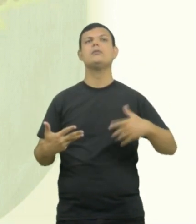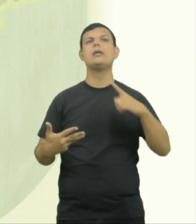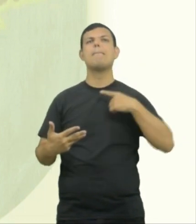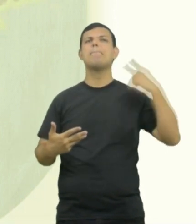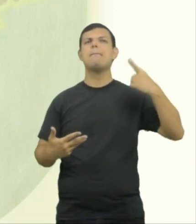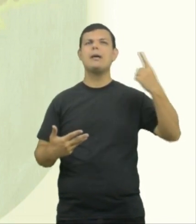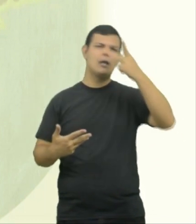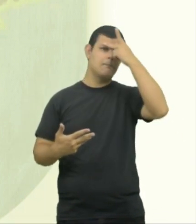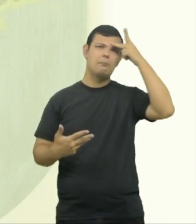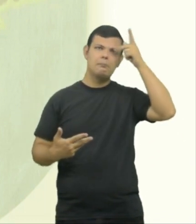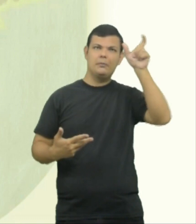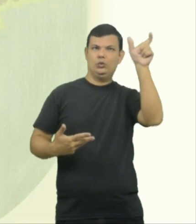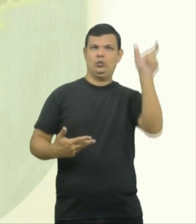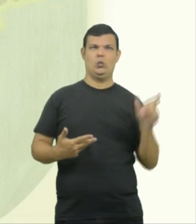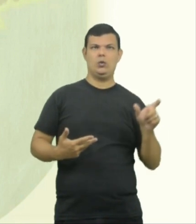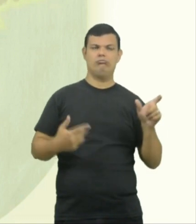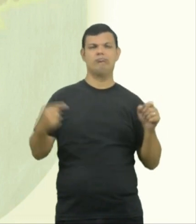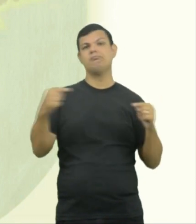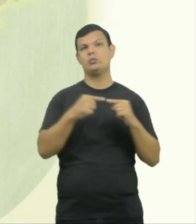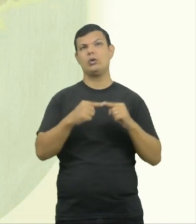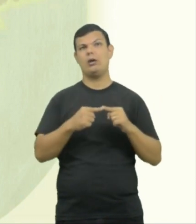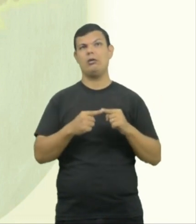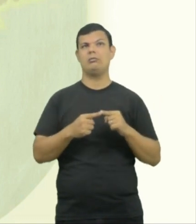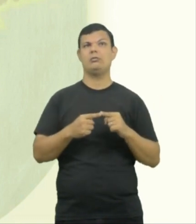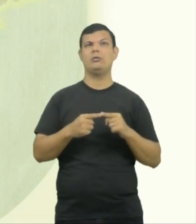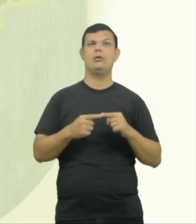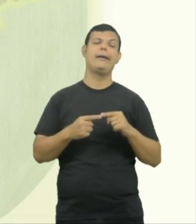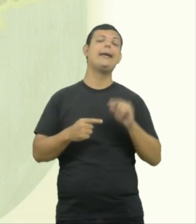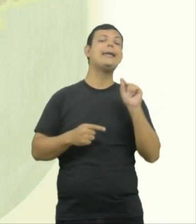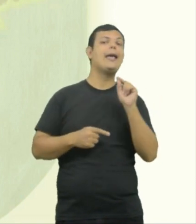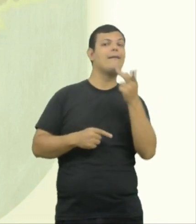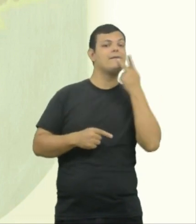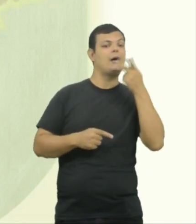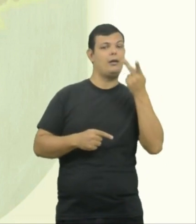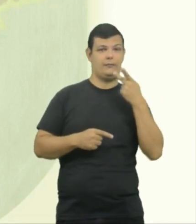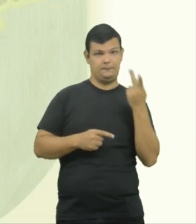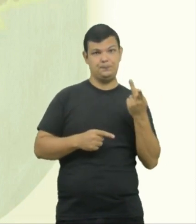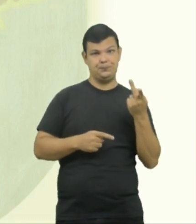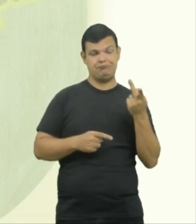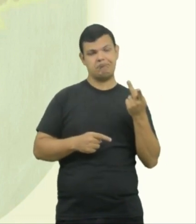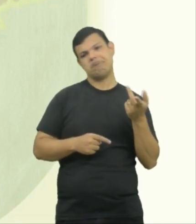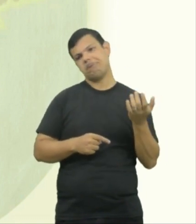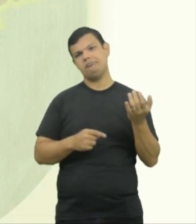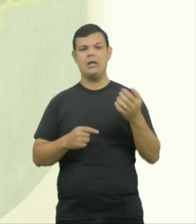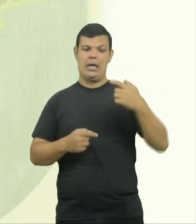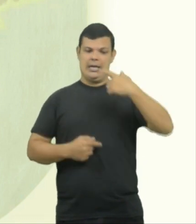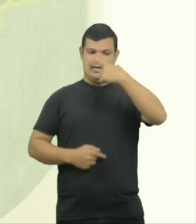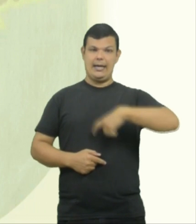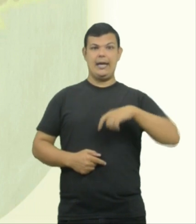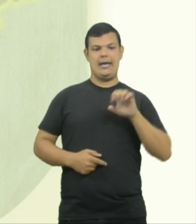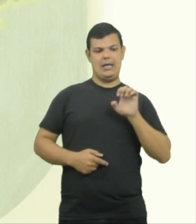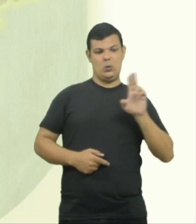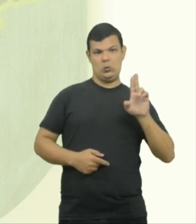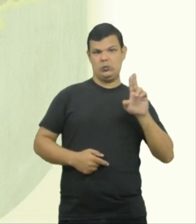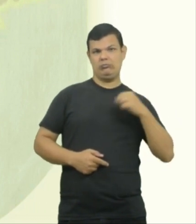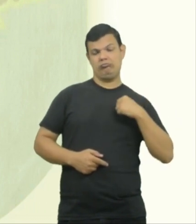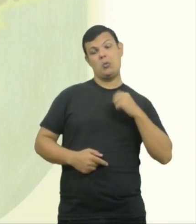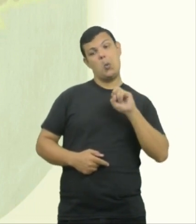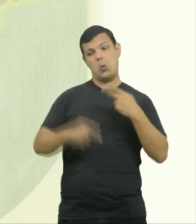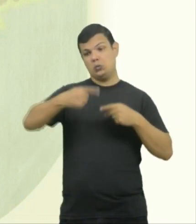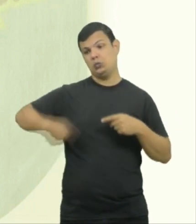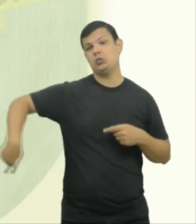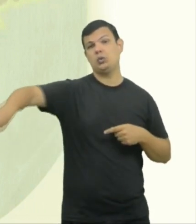primeira pessoa, narrador em primeira pessoa, estamos indicando quem é que está falando. No caso, eu ou